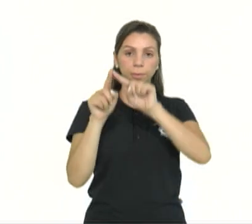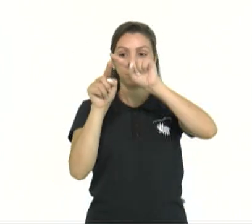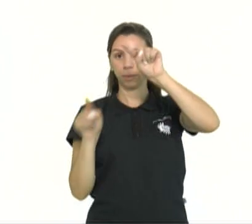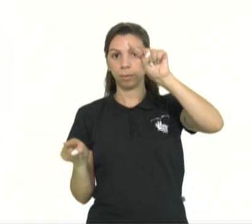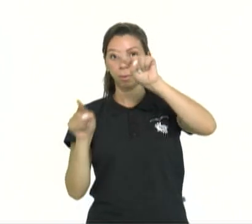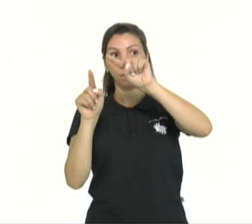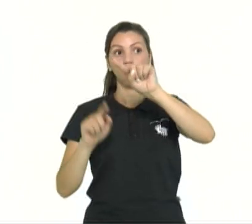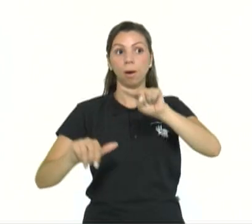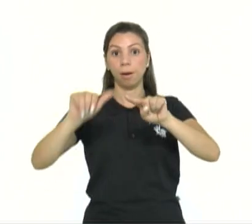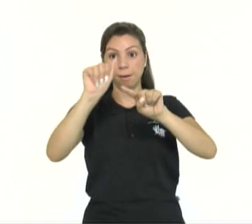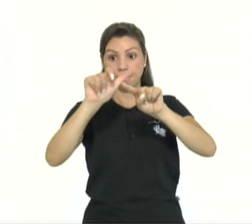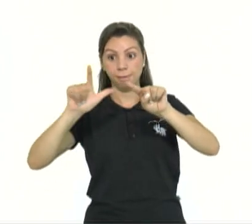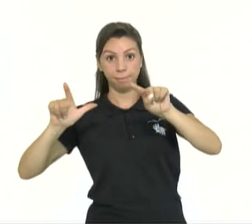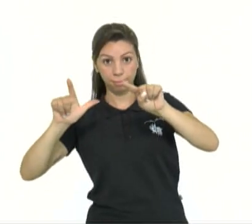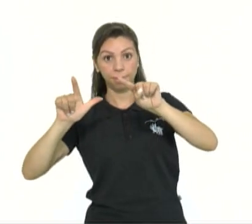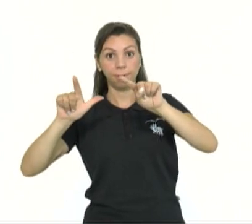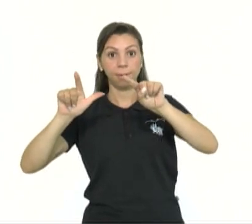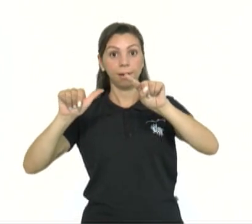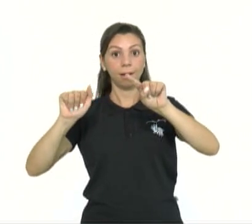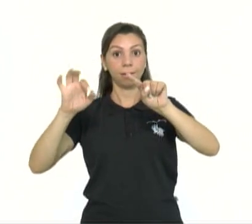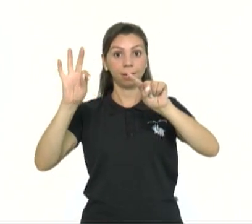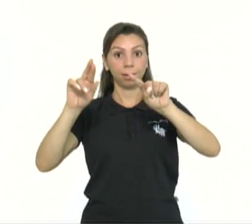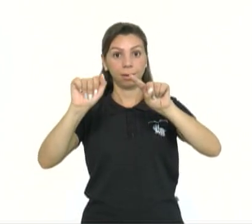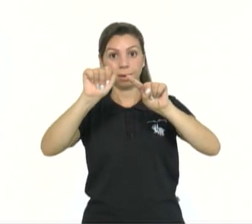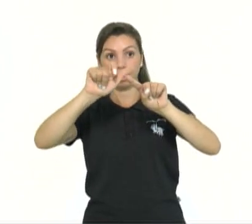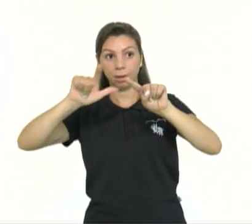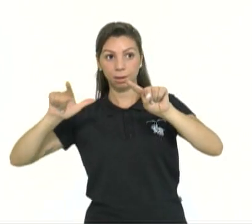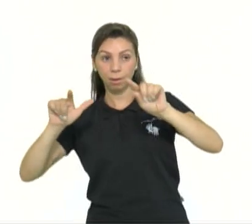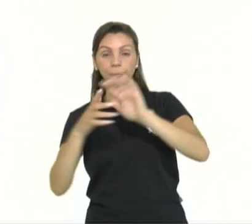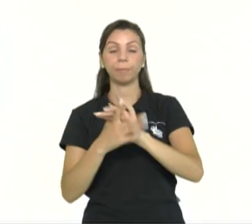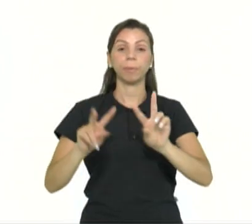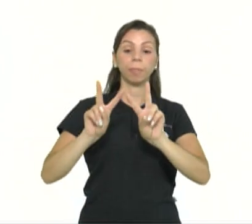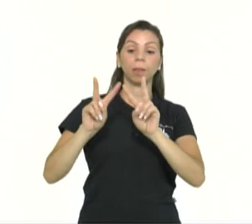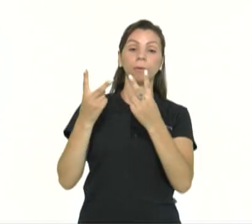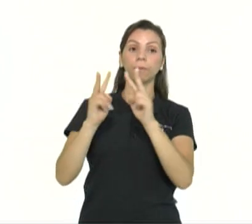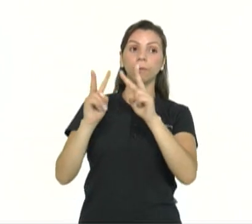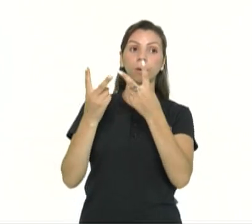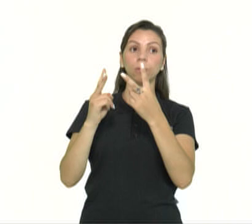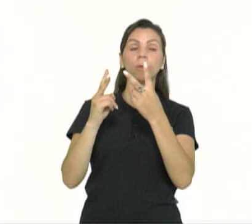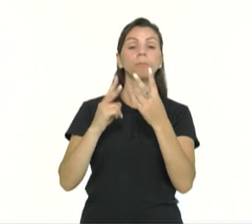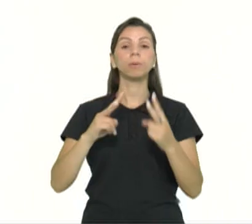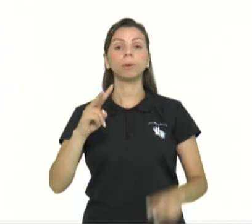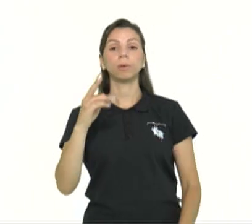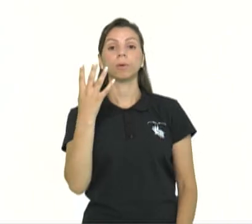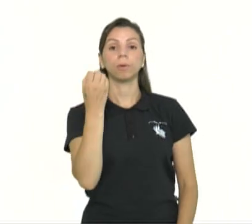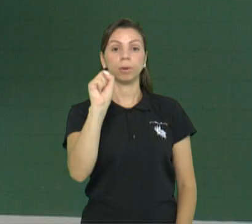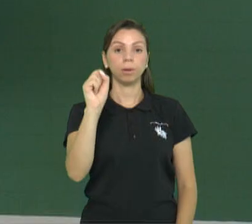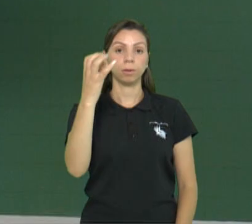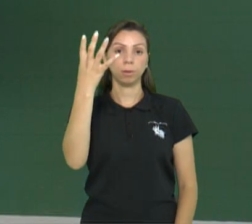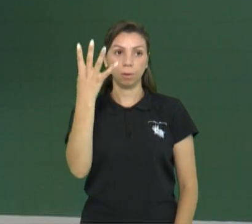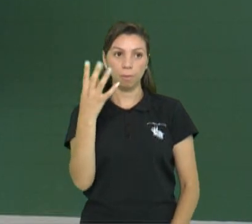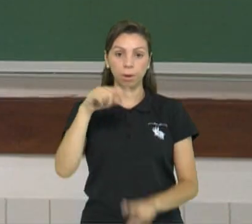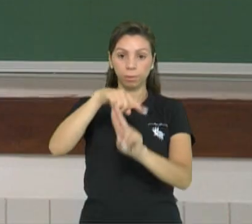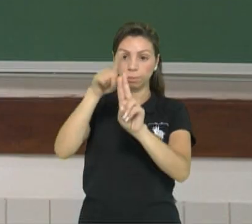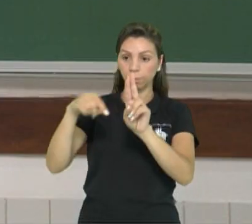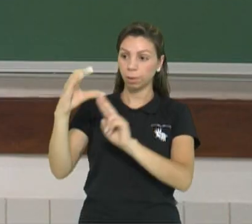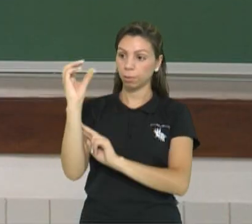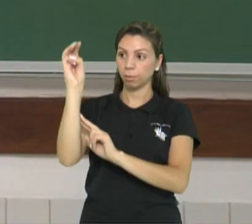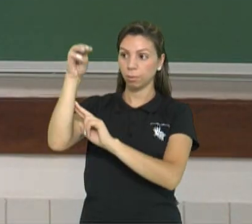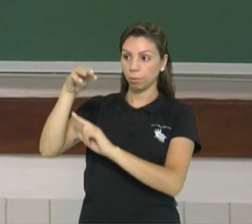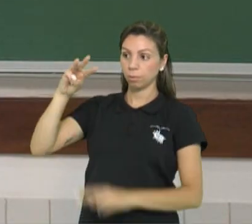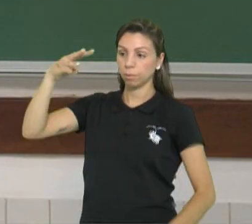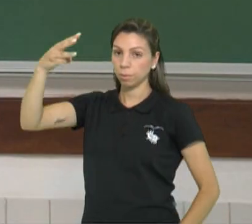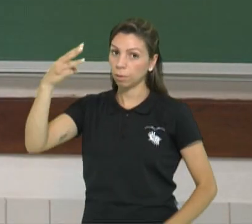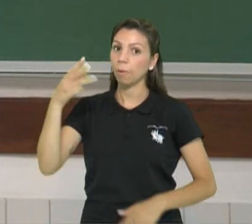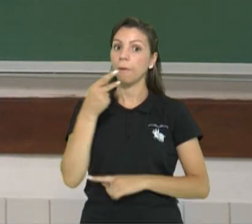lateral, e o volume 84 pi centímetros cúbicos. Eu ressaltei